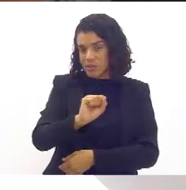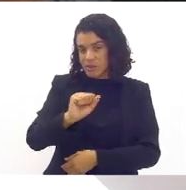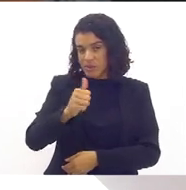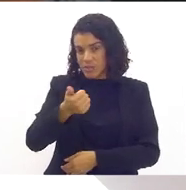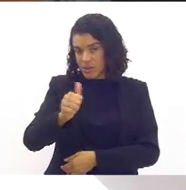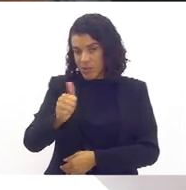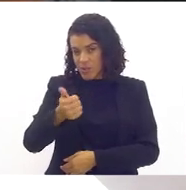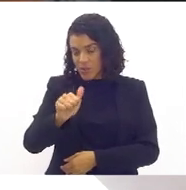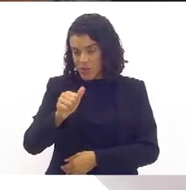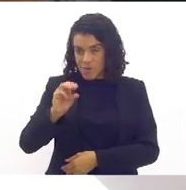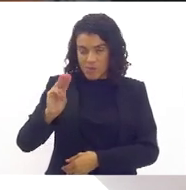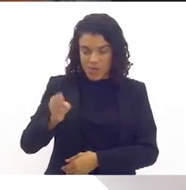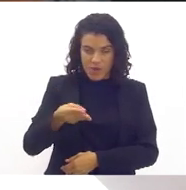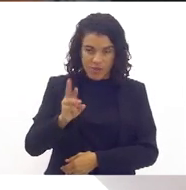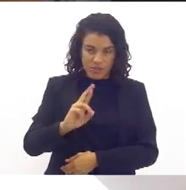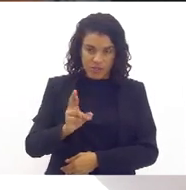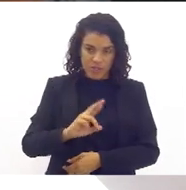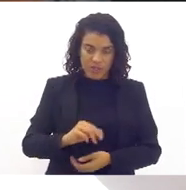Tem essa fonte?